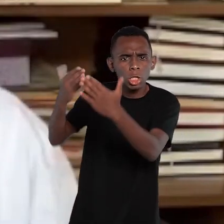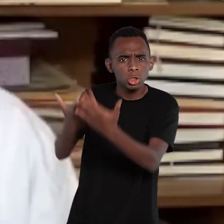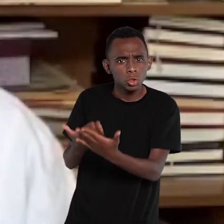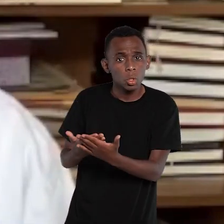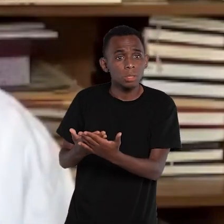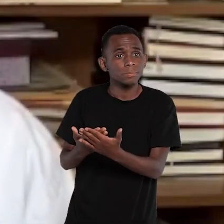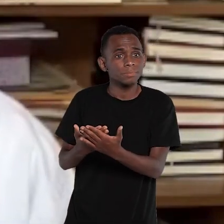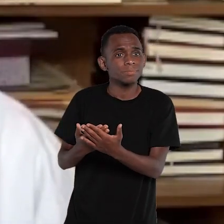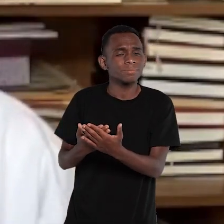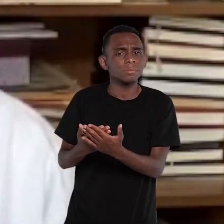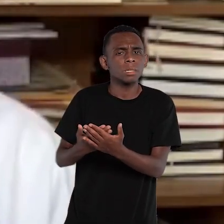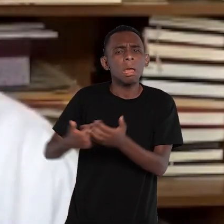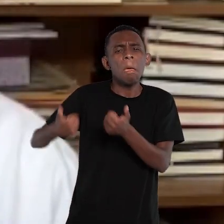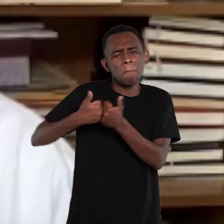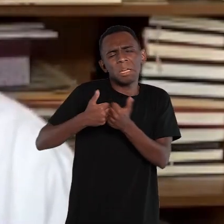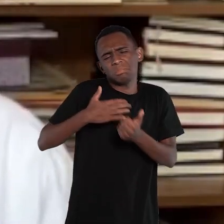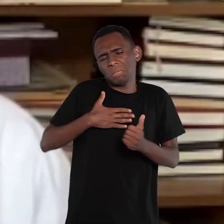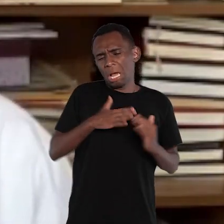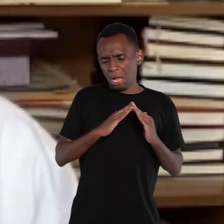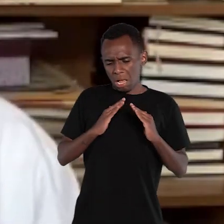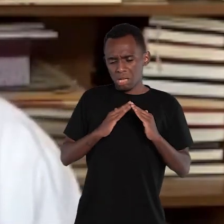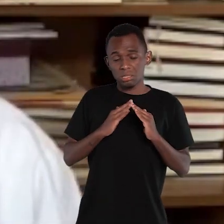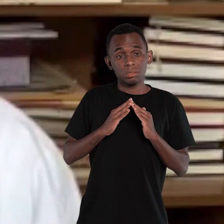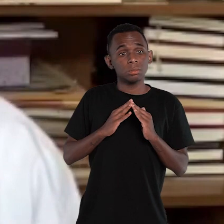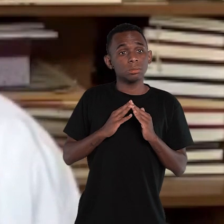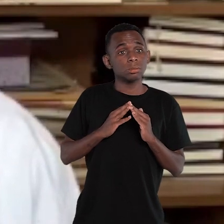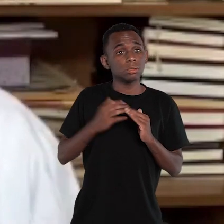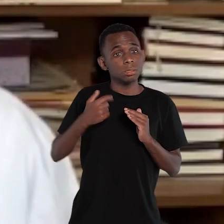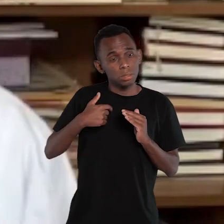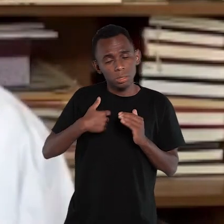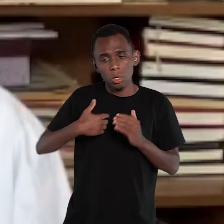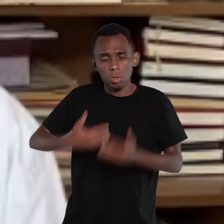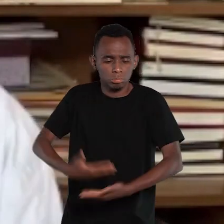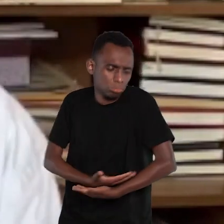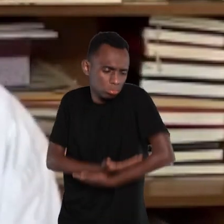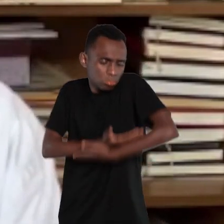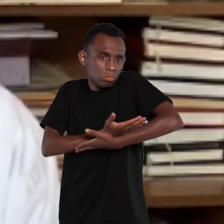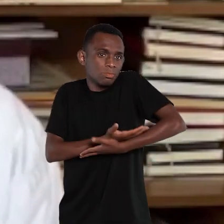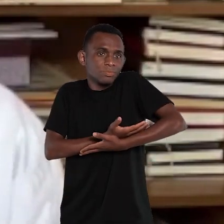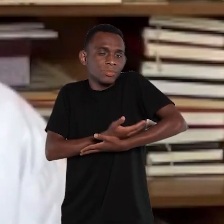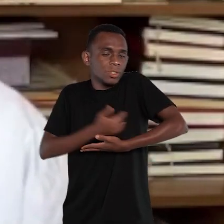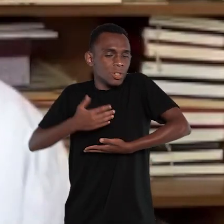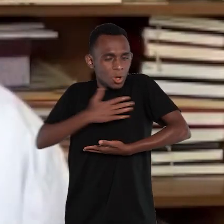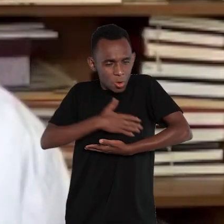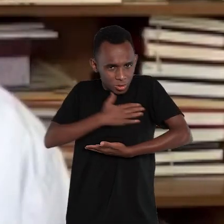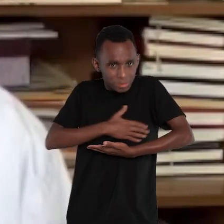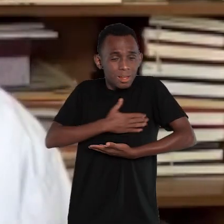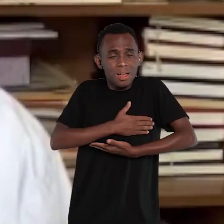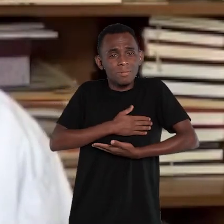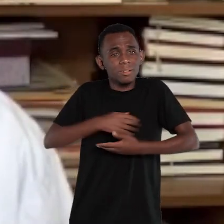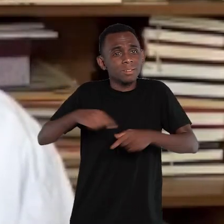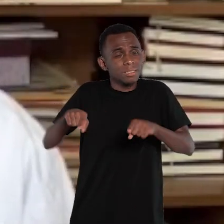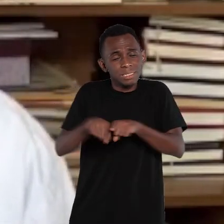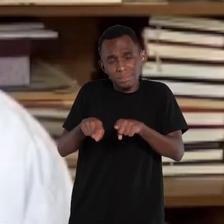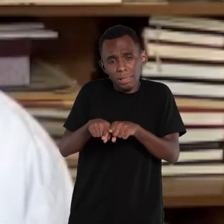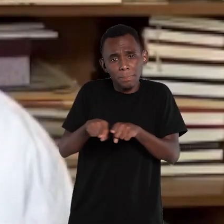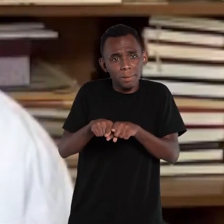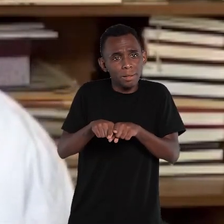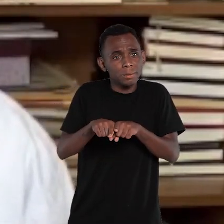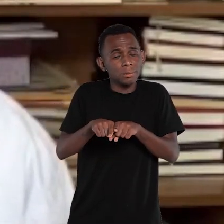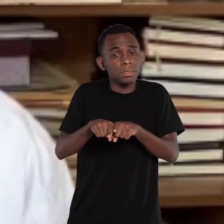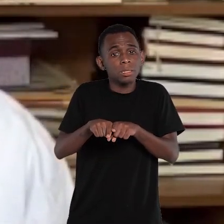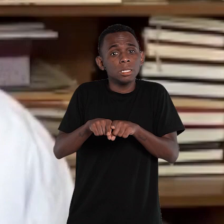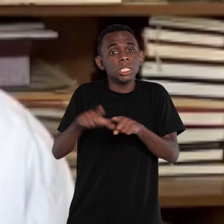escola e, naquele tempo, a escolinha era muito perto da minha casa. Então, eu trazia ela no colo, um pedaço, porque ela gostava de vir no colo, e um pedaço a gente